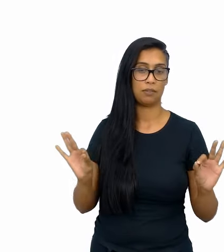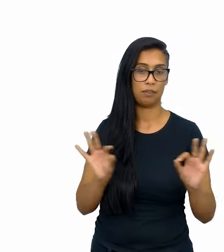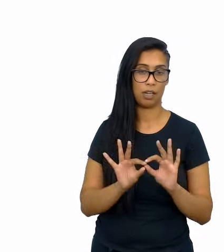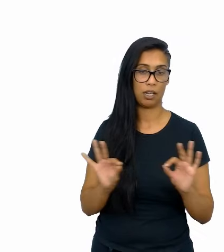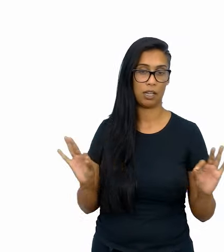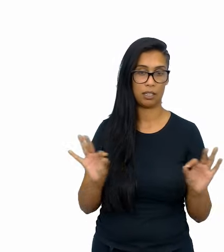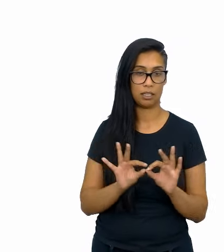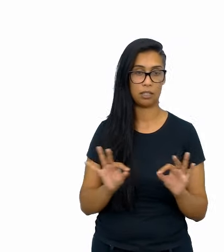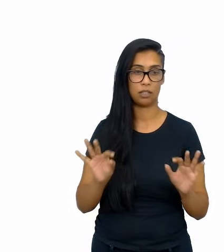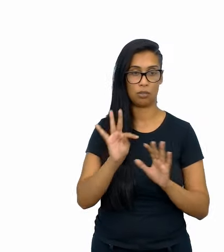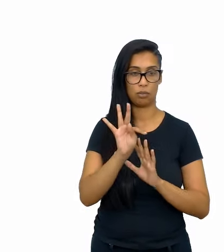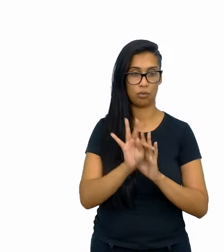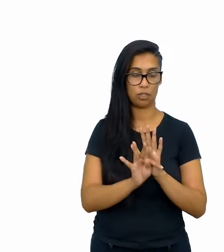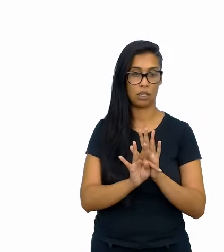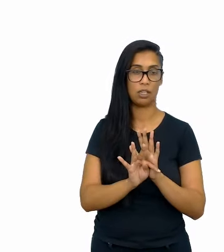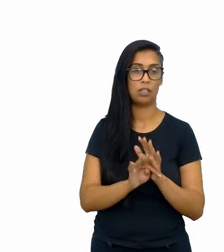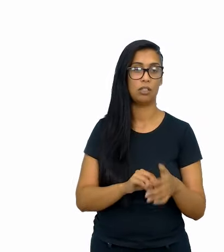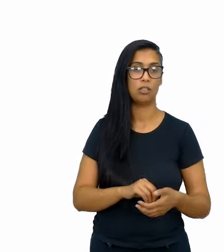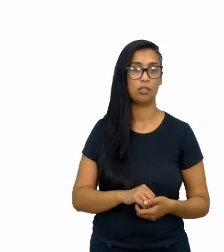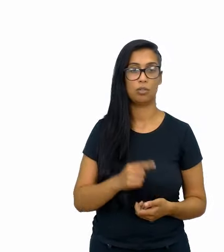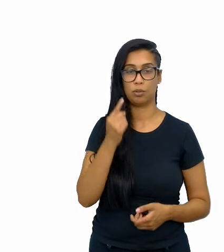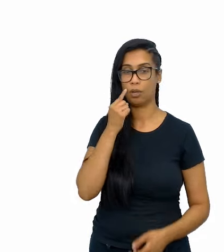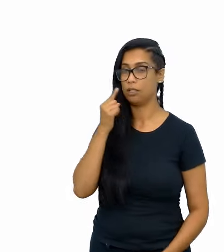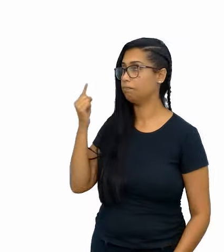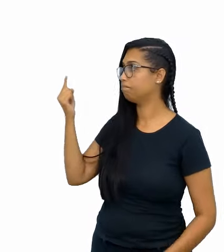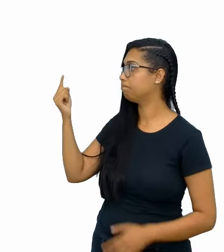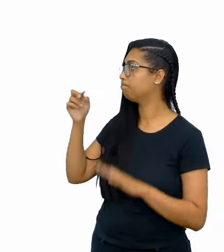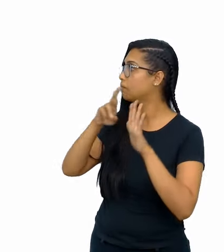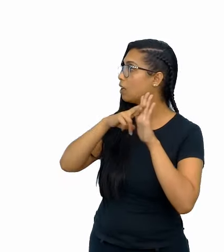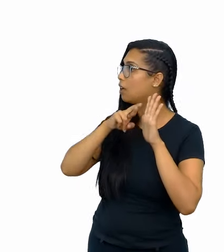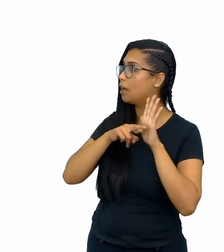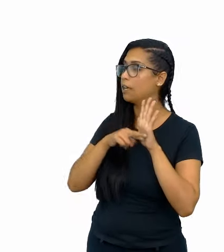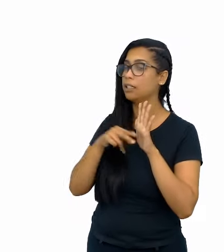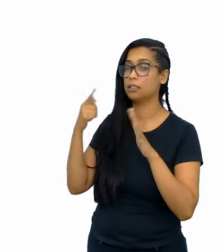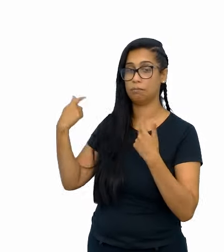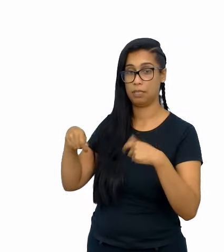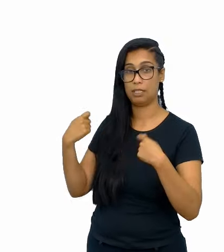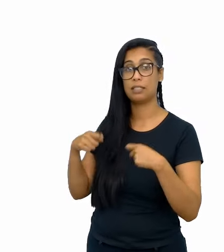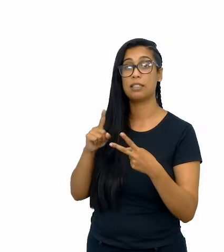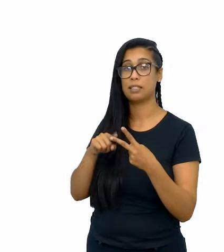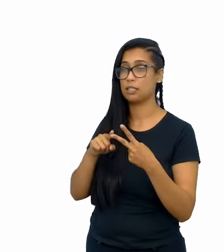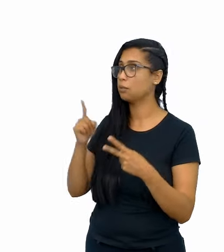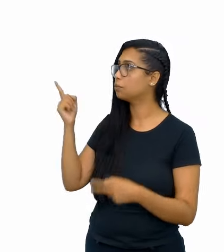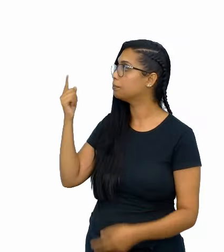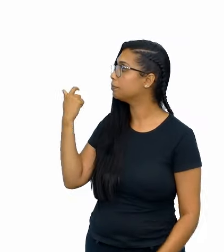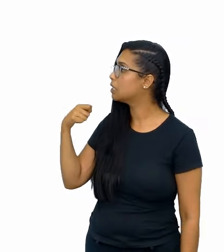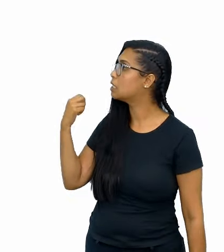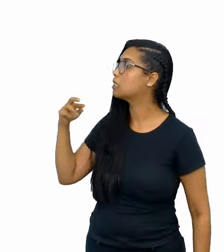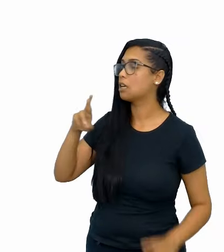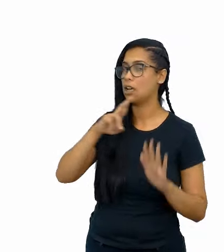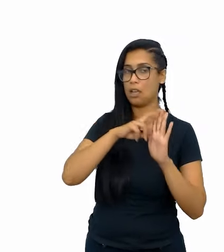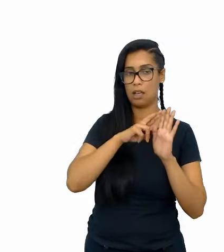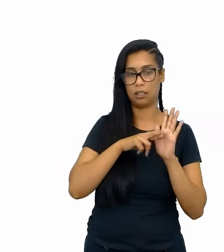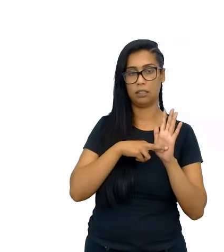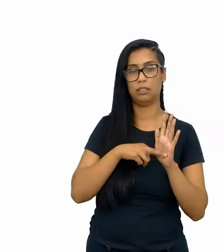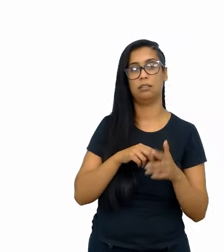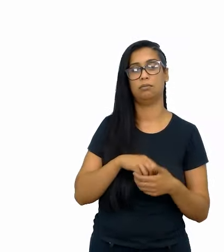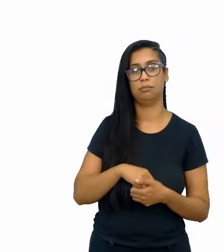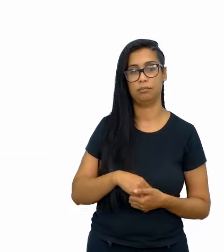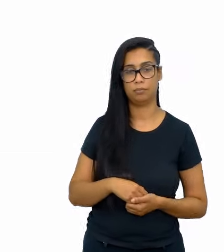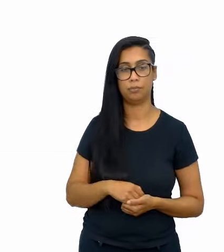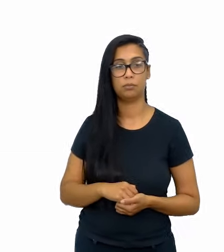disso, utilizando ponto final, letra maiúscula, né? Esses aspectos são fundamentais para os nossos estudantes